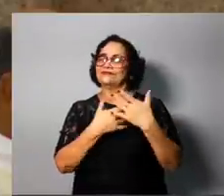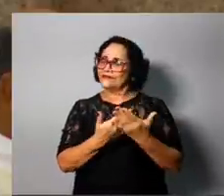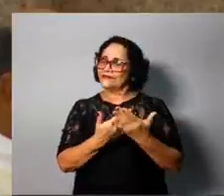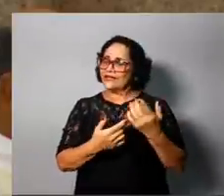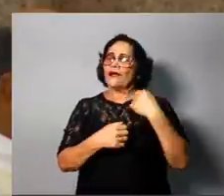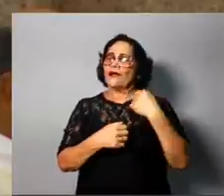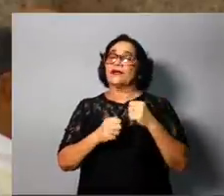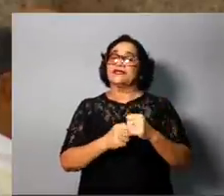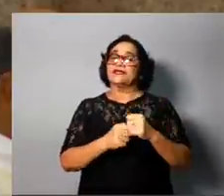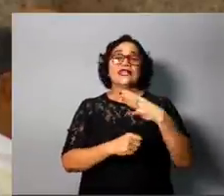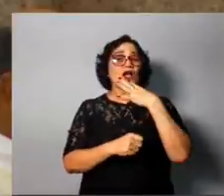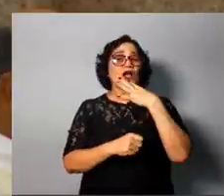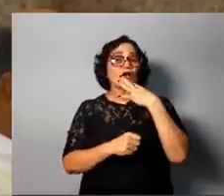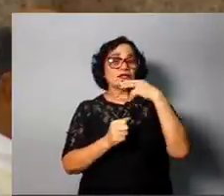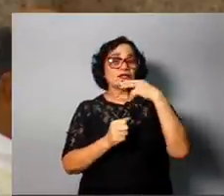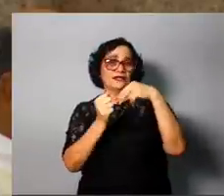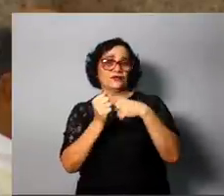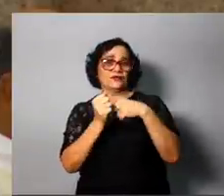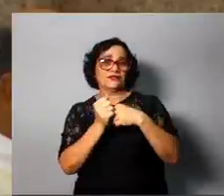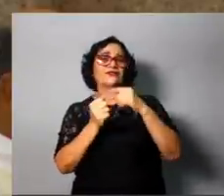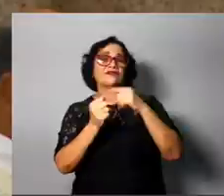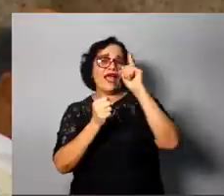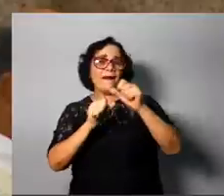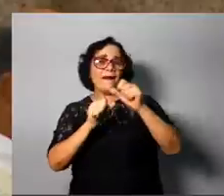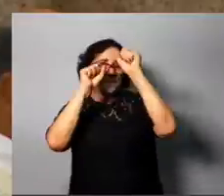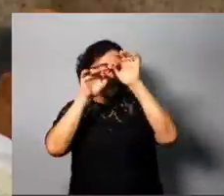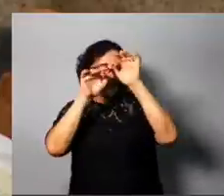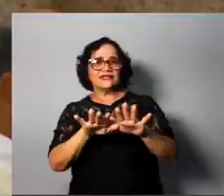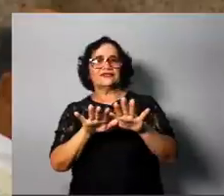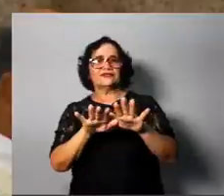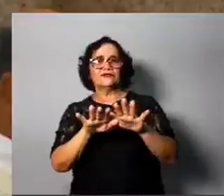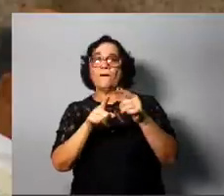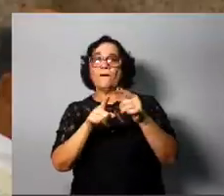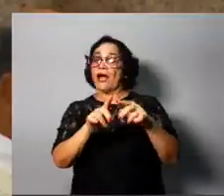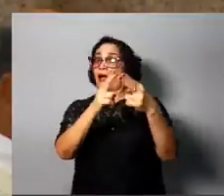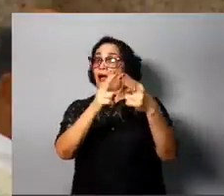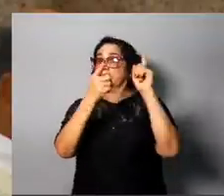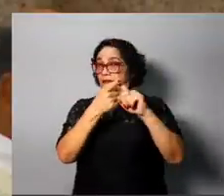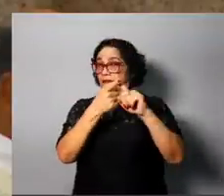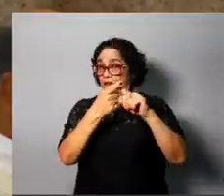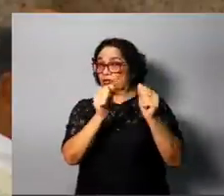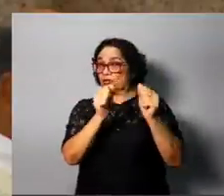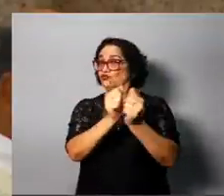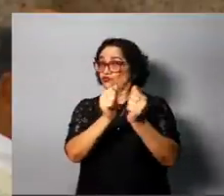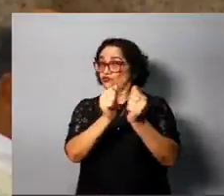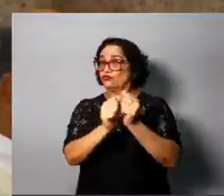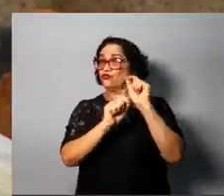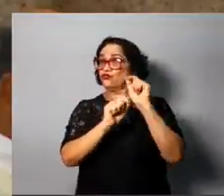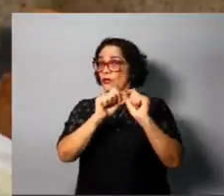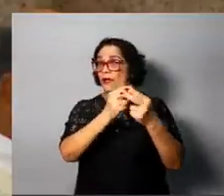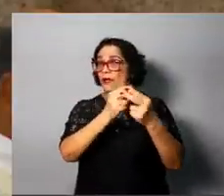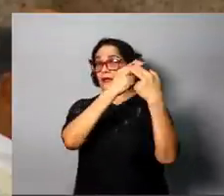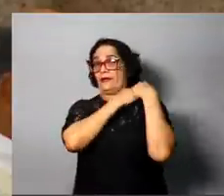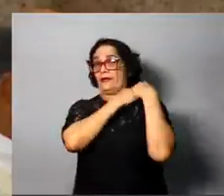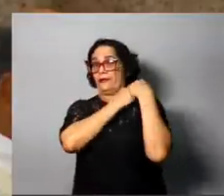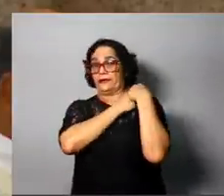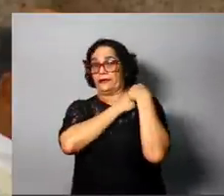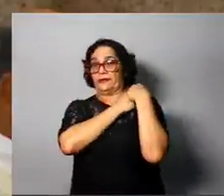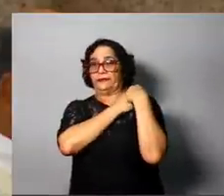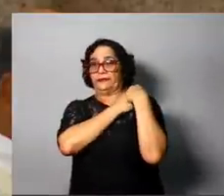é graça, mas ao mesmo tempo é uma grande responsabilidade. Porque